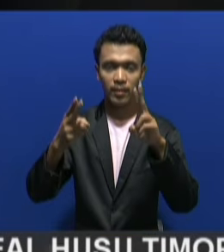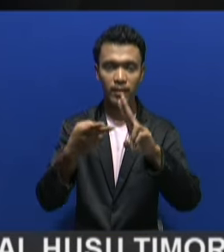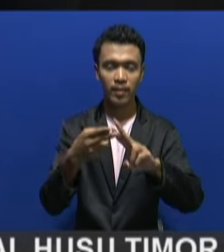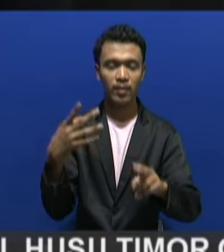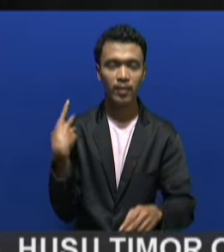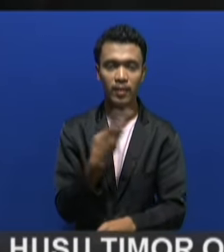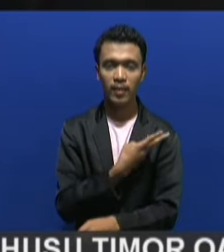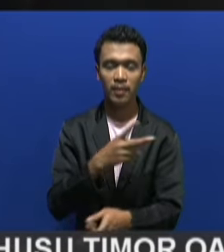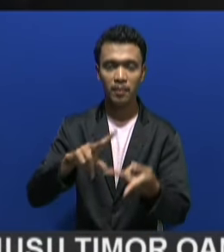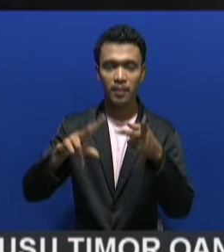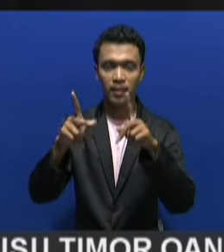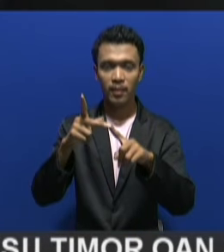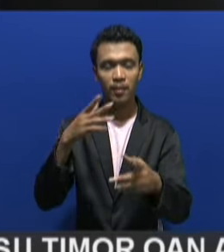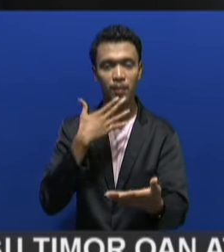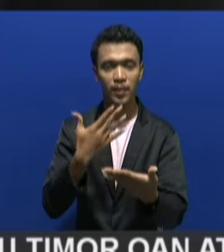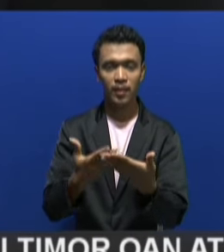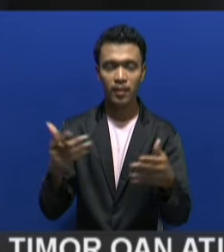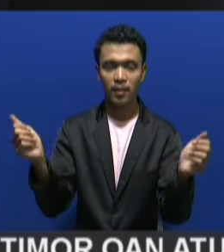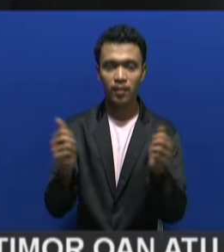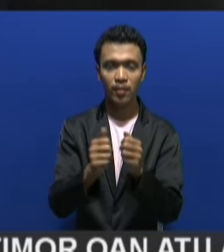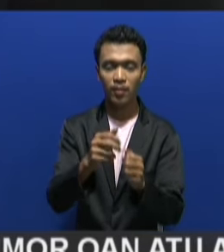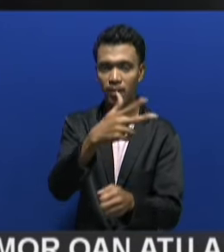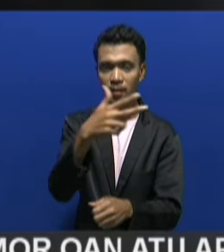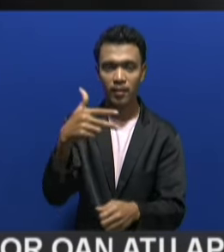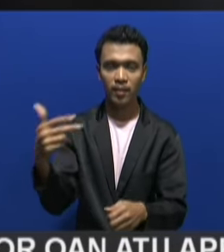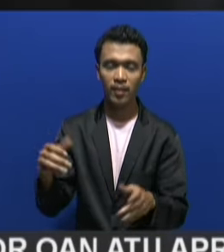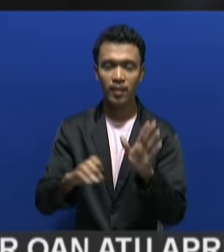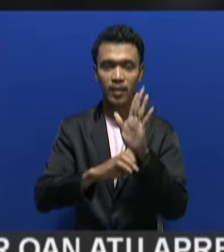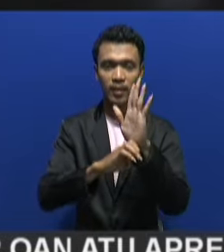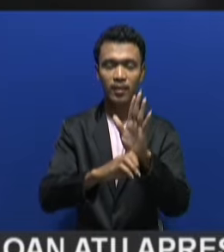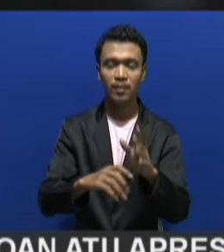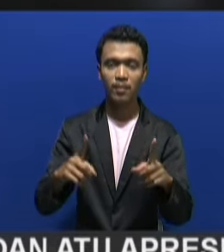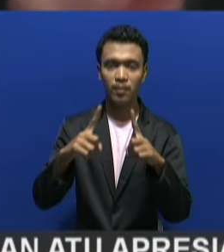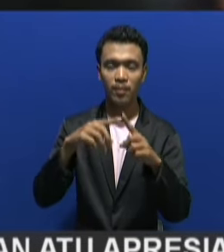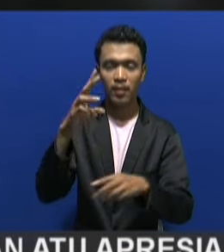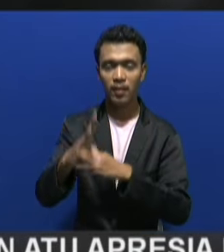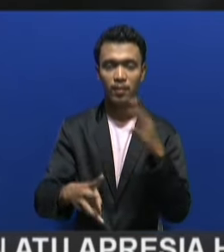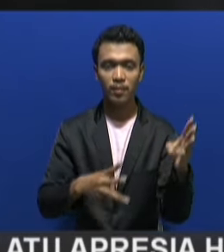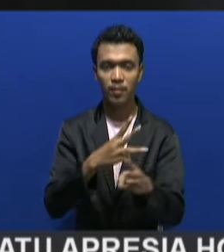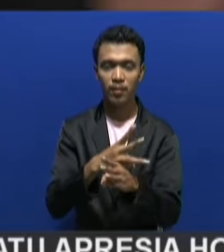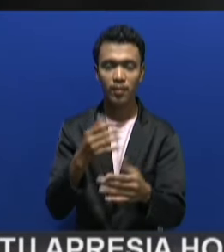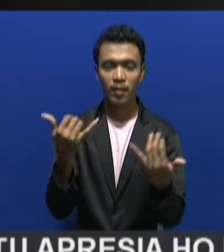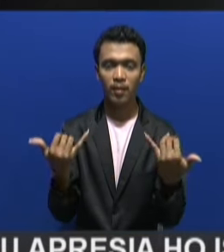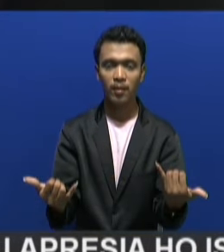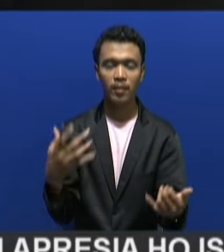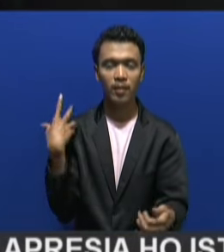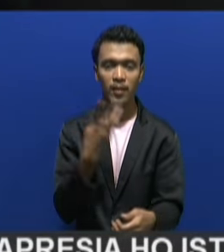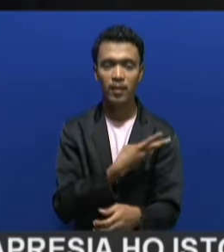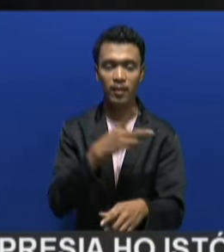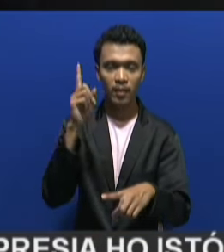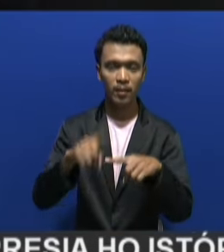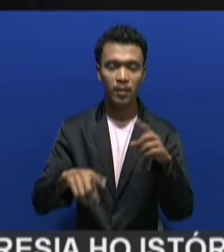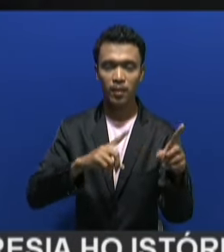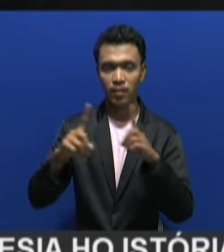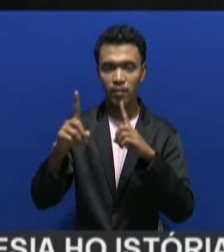ita iha relação ilha ke dia ke tebes o Indonesia, ne as exemplo a mundo toma, agora ita la bele culiarete pela relação dia que ita tem